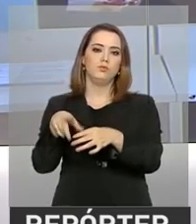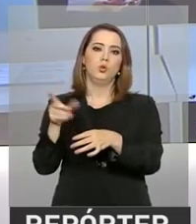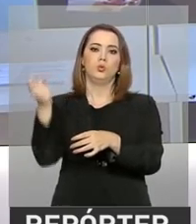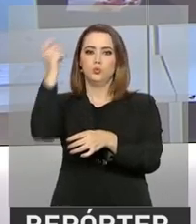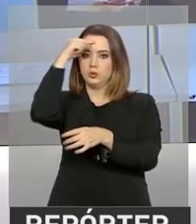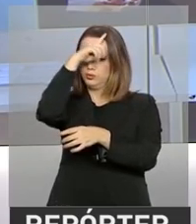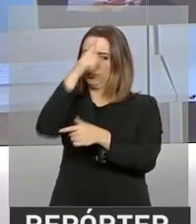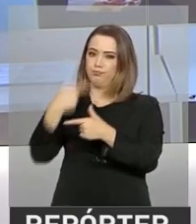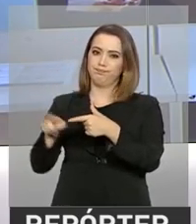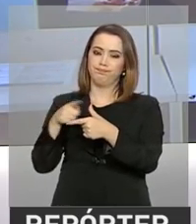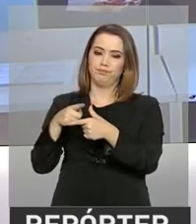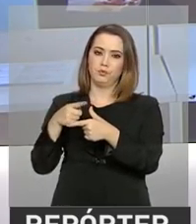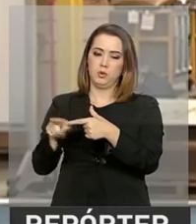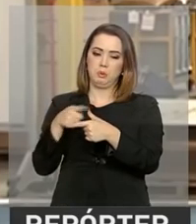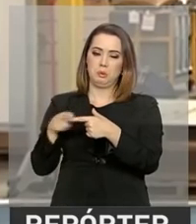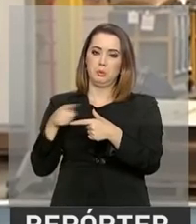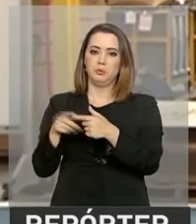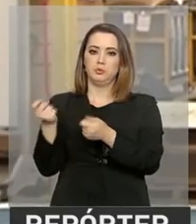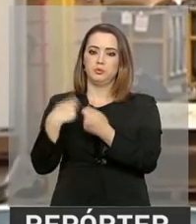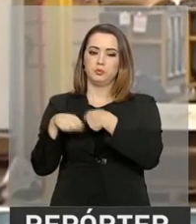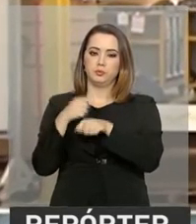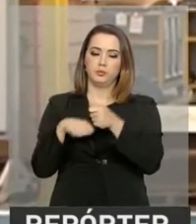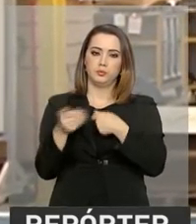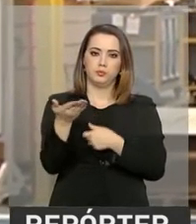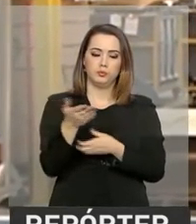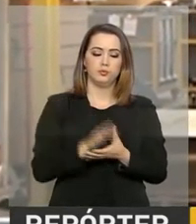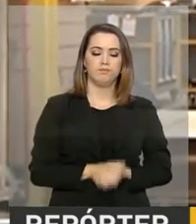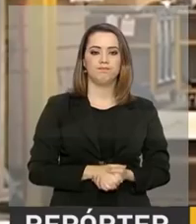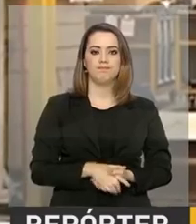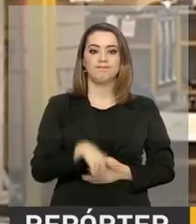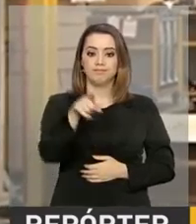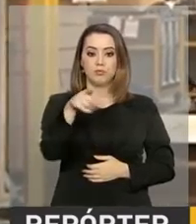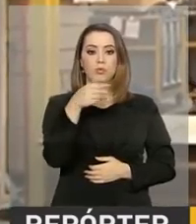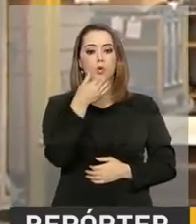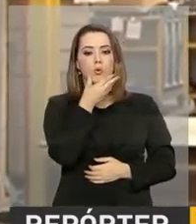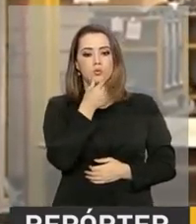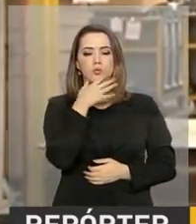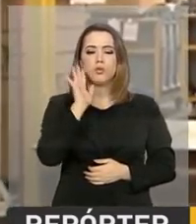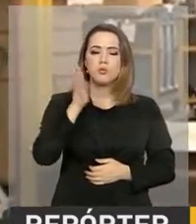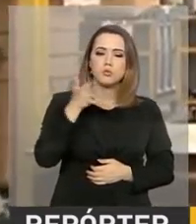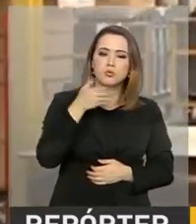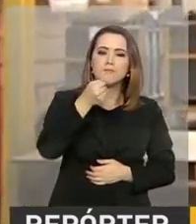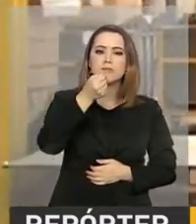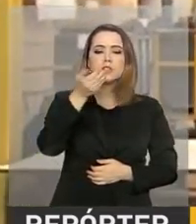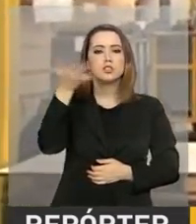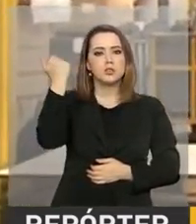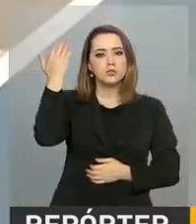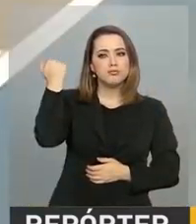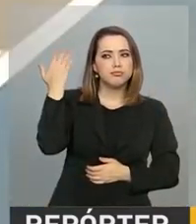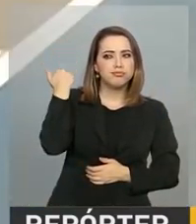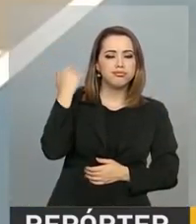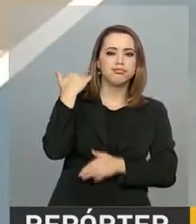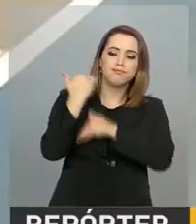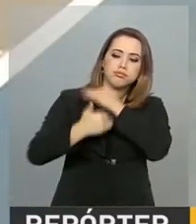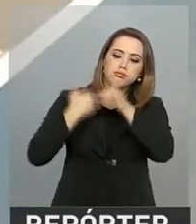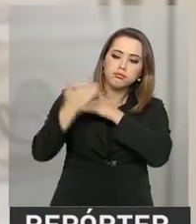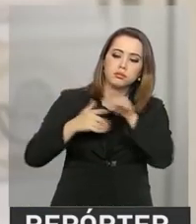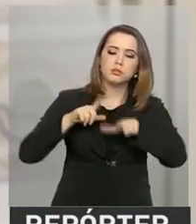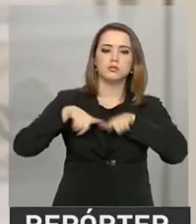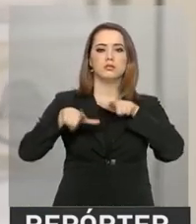crise a Ilton é daqueles funcionários antigos já resistiu a várias